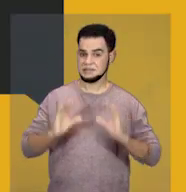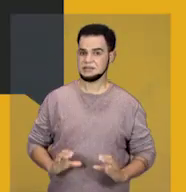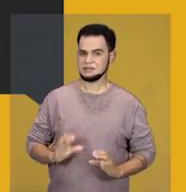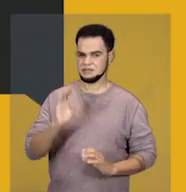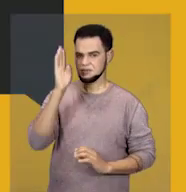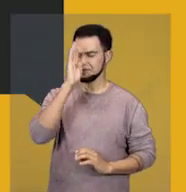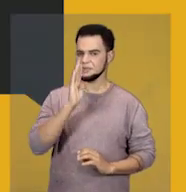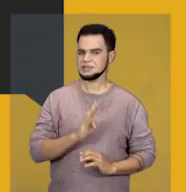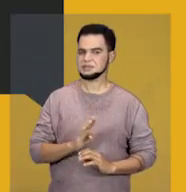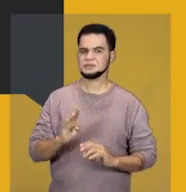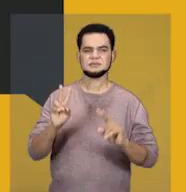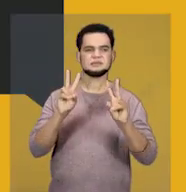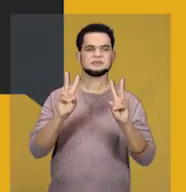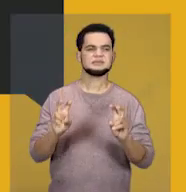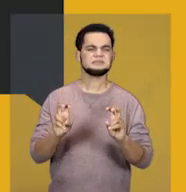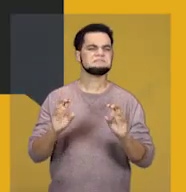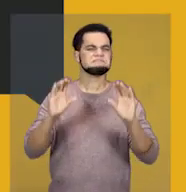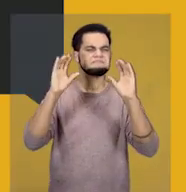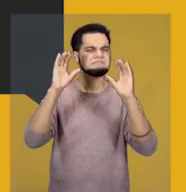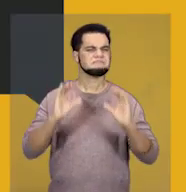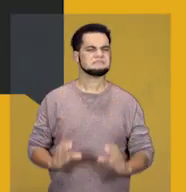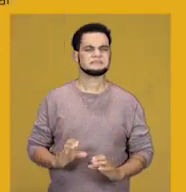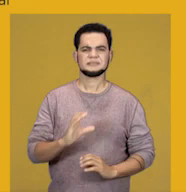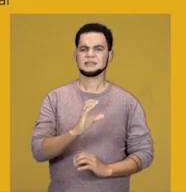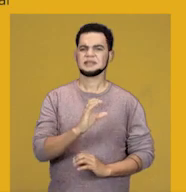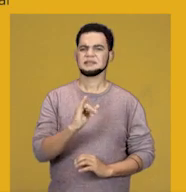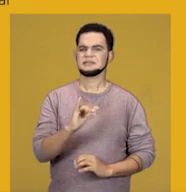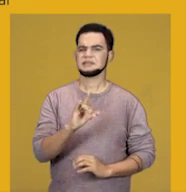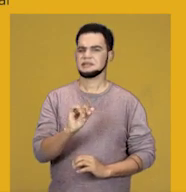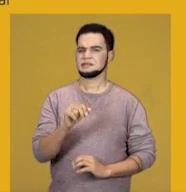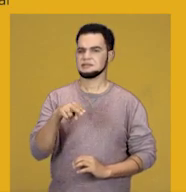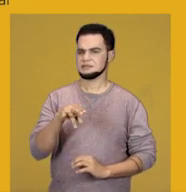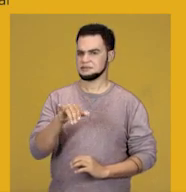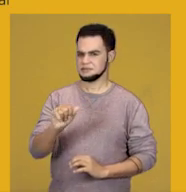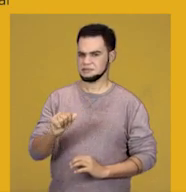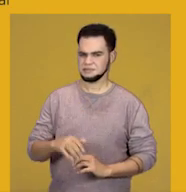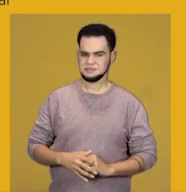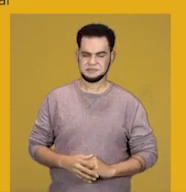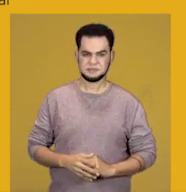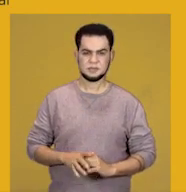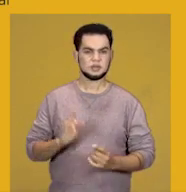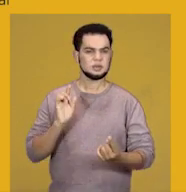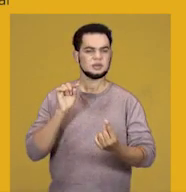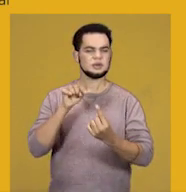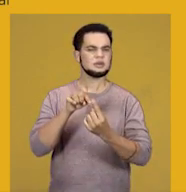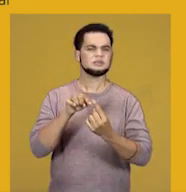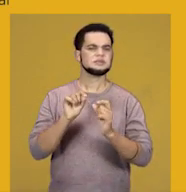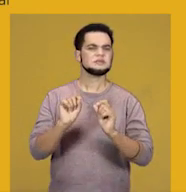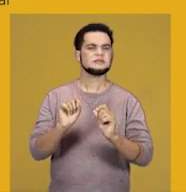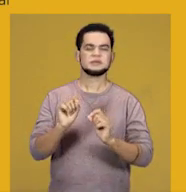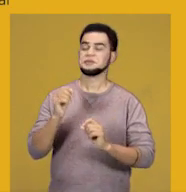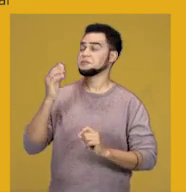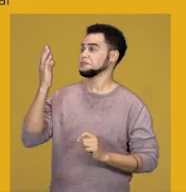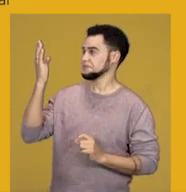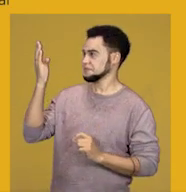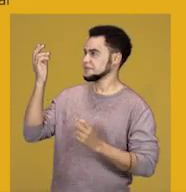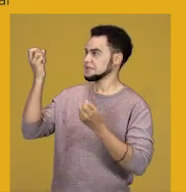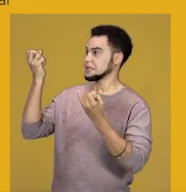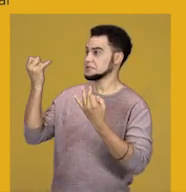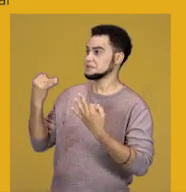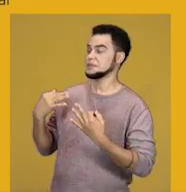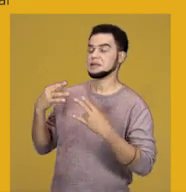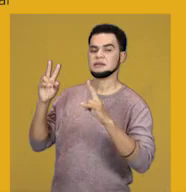A questão da cidadania. O objetivo, então, é explicar temas que se relacionam